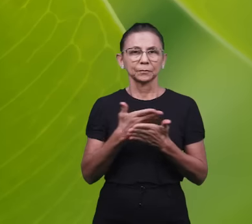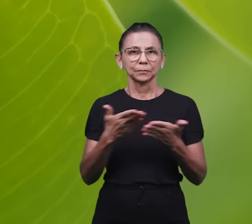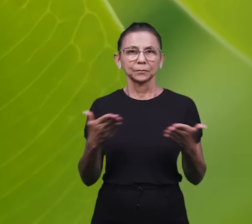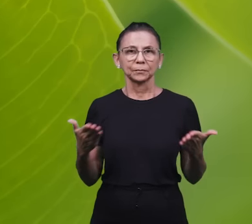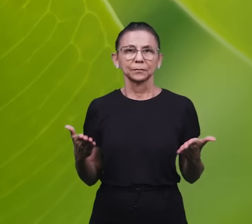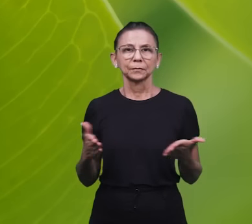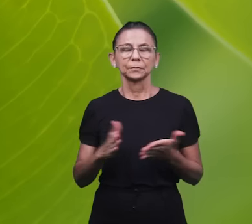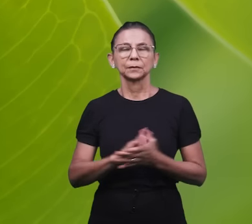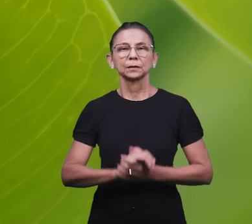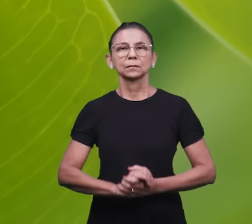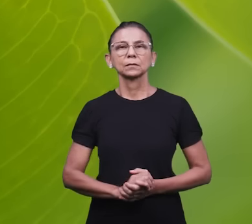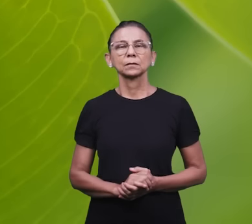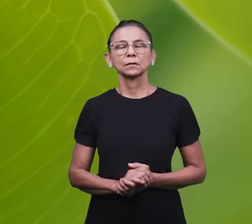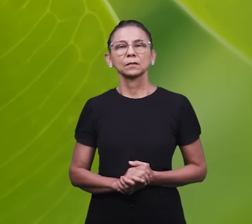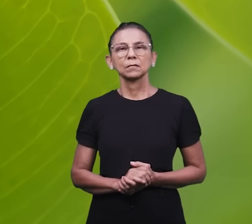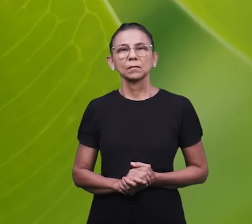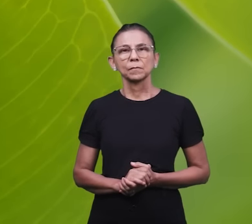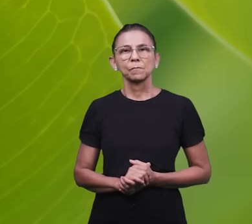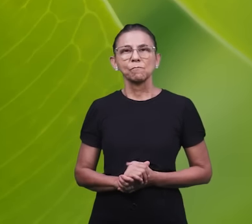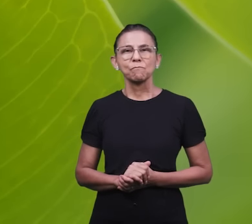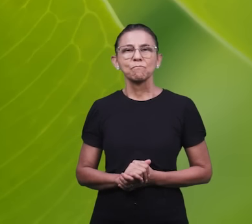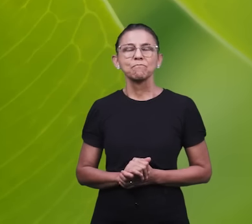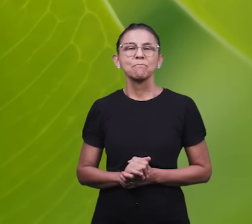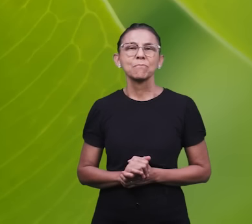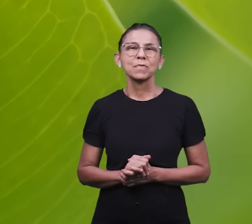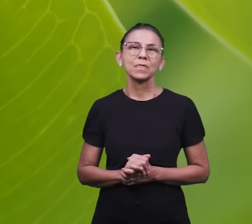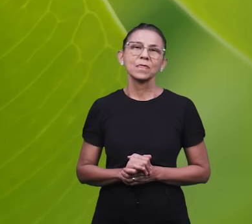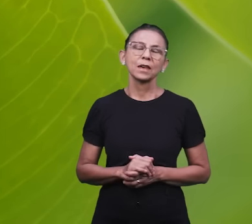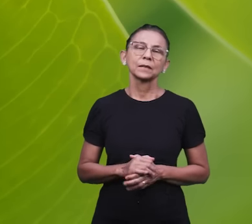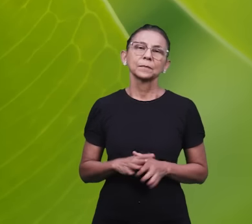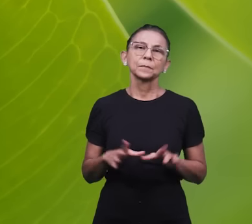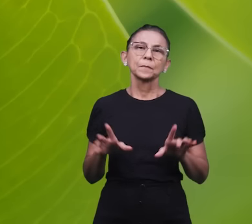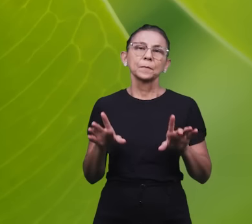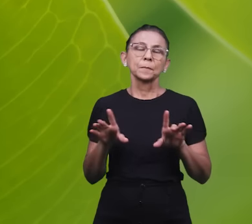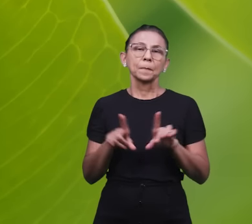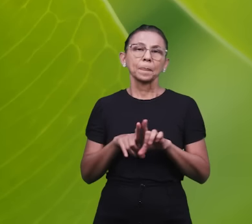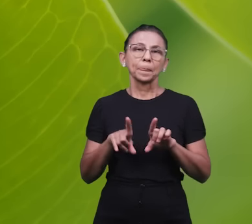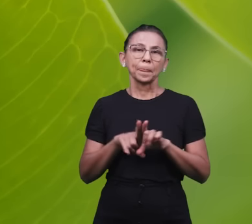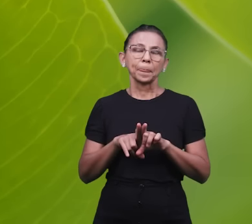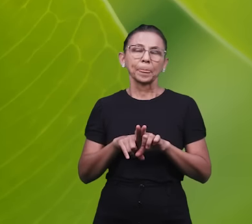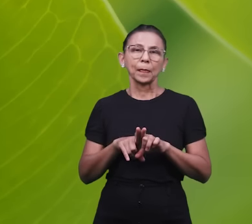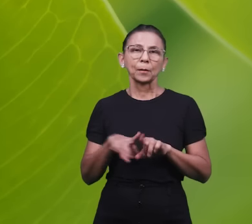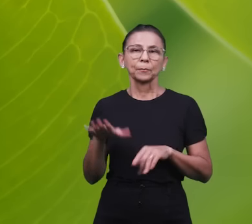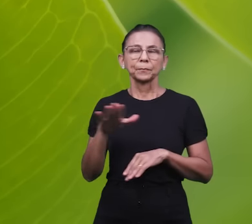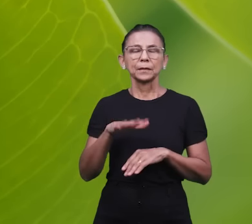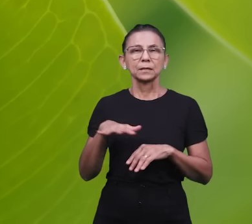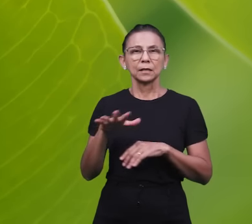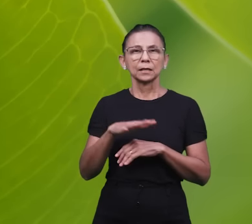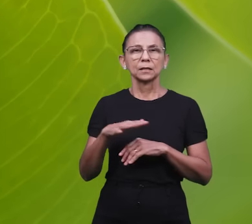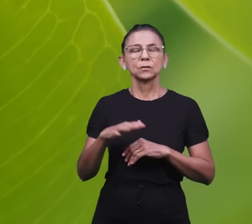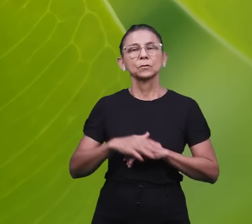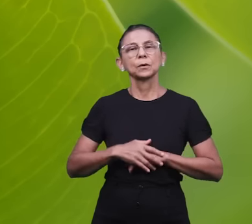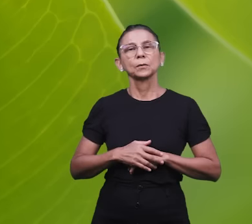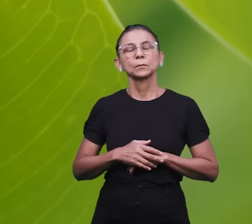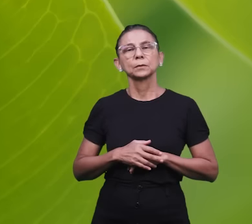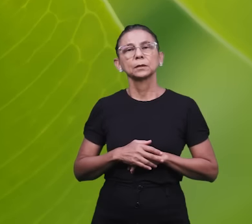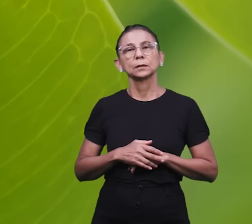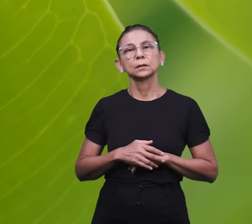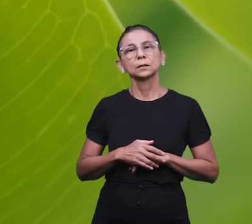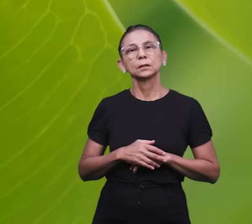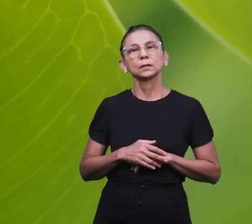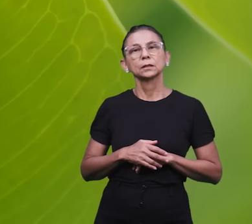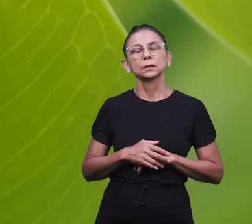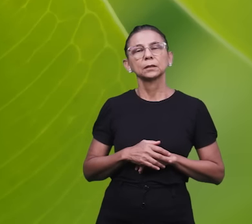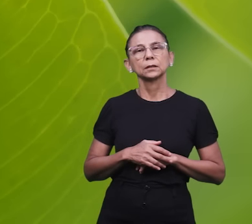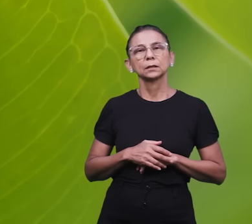Jesus irmãos sou Vanusa senhora daí sem migrais aqui em João Pessoa do Ministério do Pastor edmilton Lúcio vim aqui contar um pouquinho